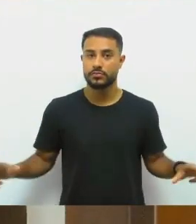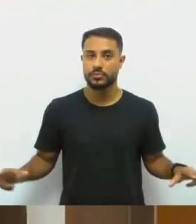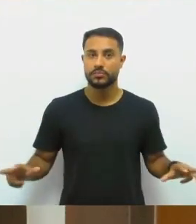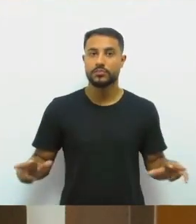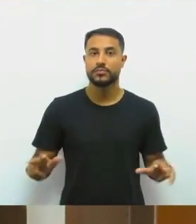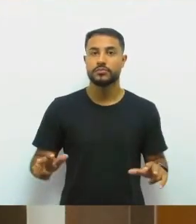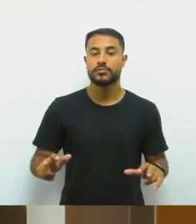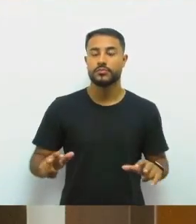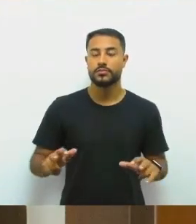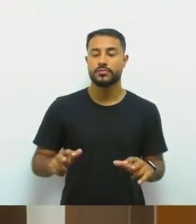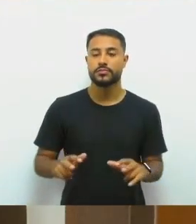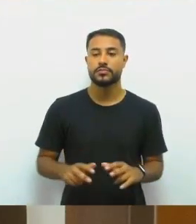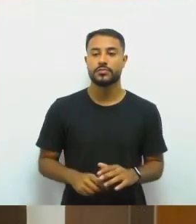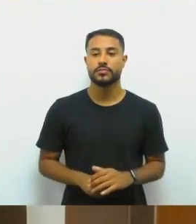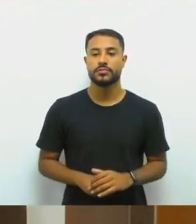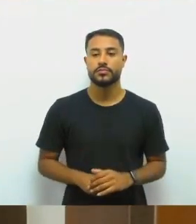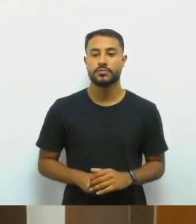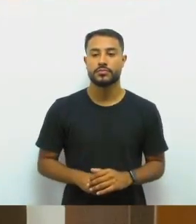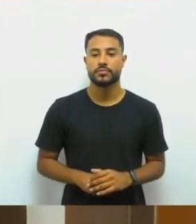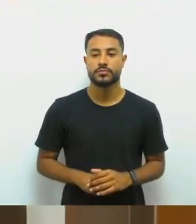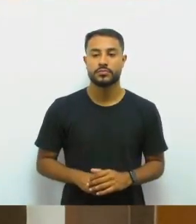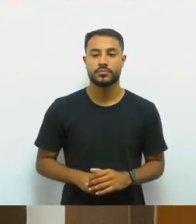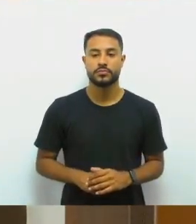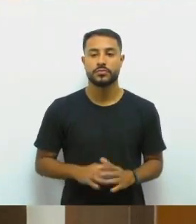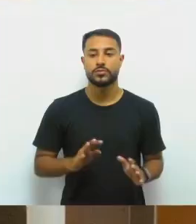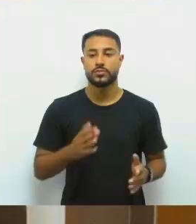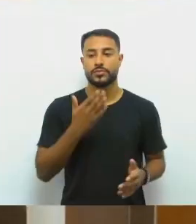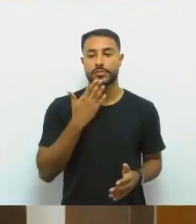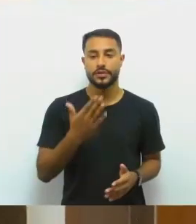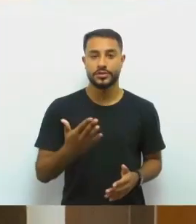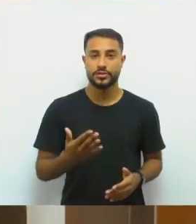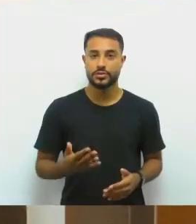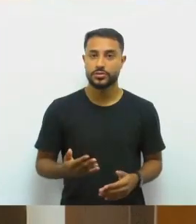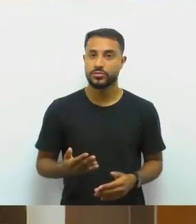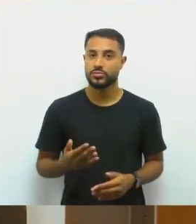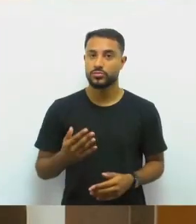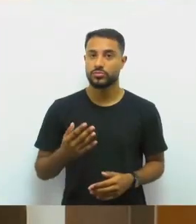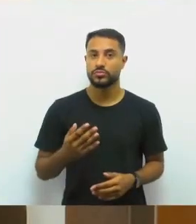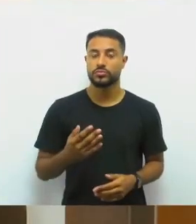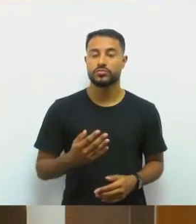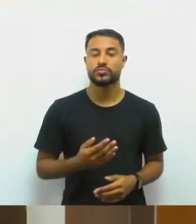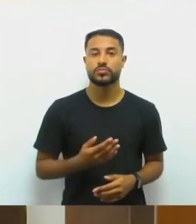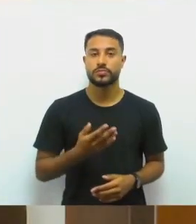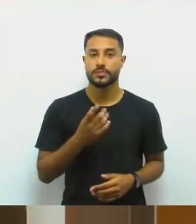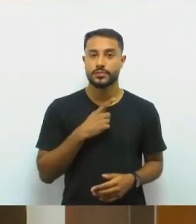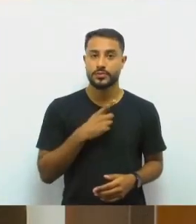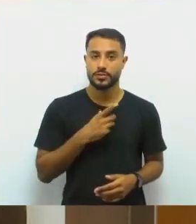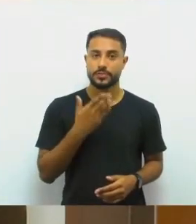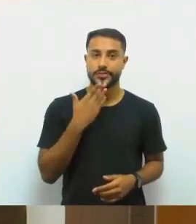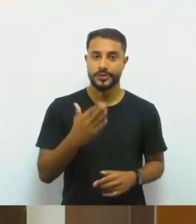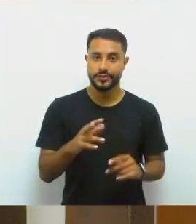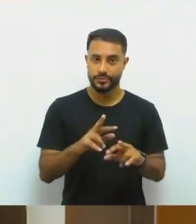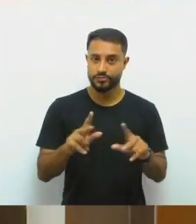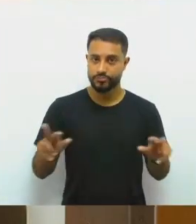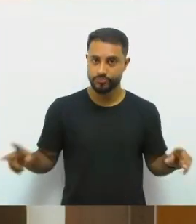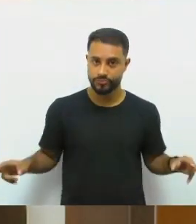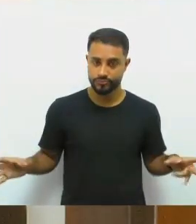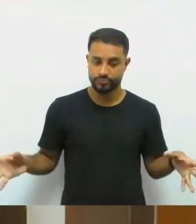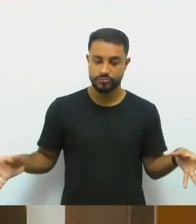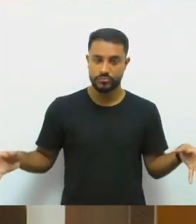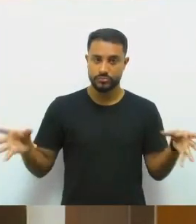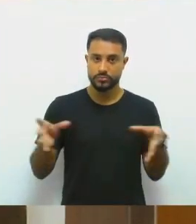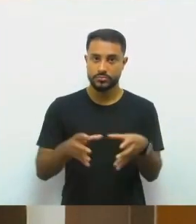nessa emenda. Emenda? Requerimento. No requerimento 434, requerimento 435 e requerimento